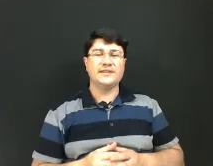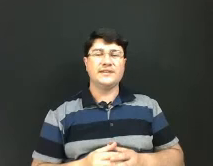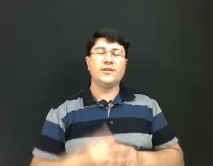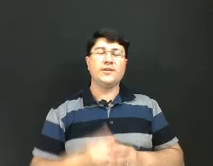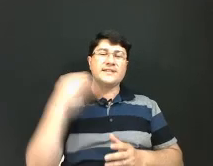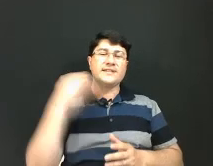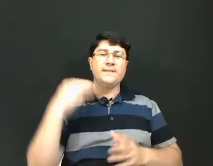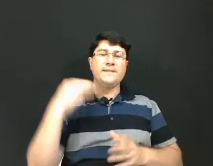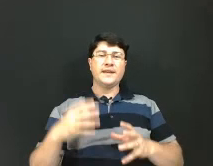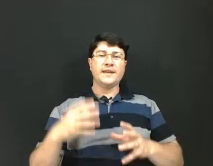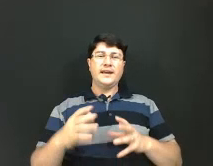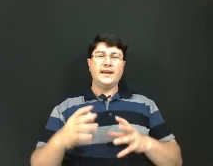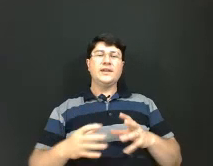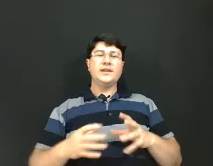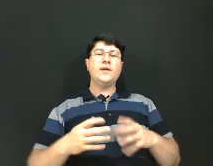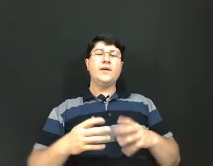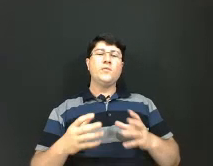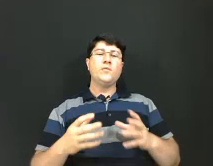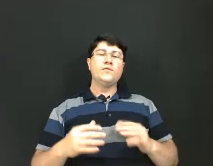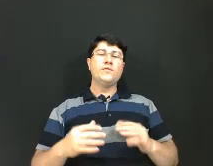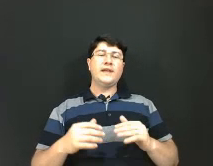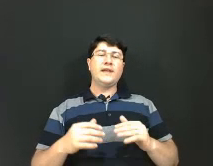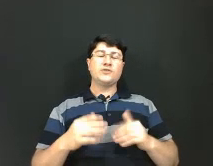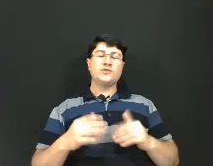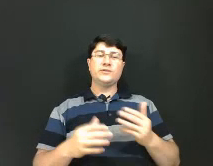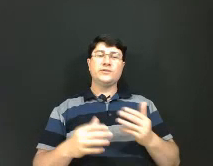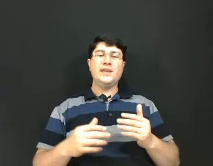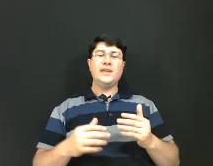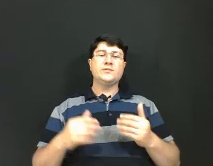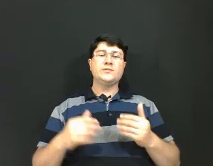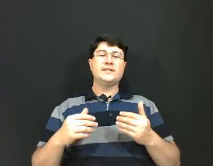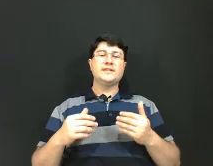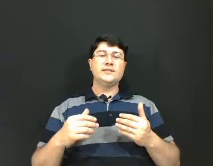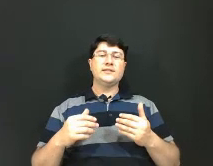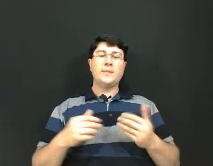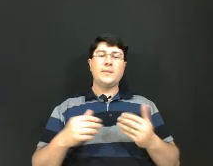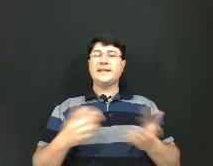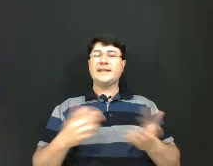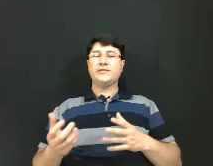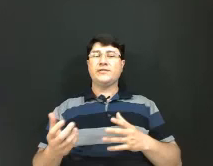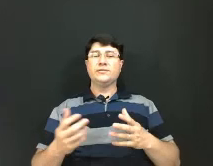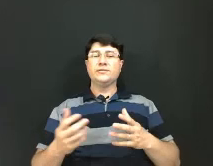atrás de nós, né? Então é comum falar sobre o tempo